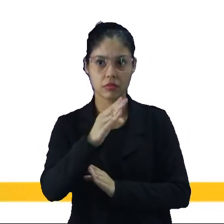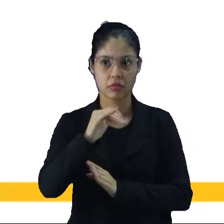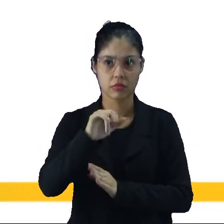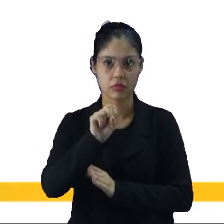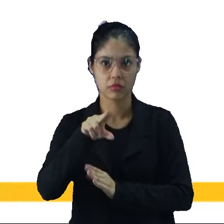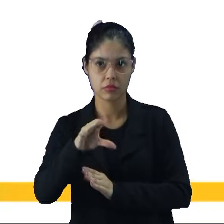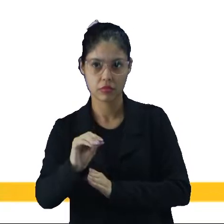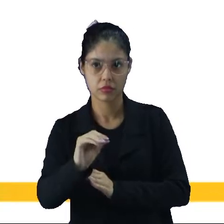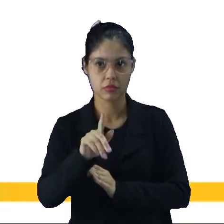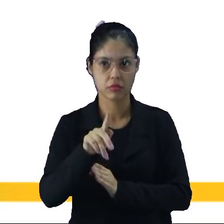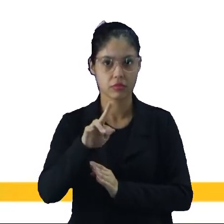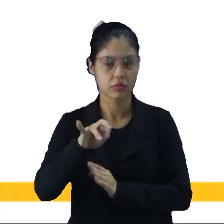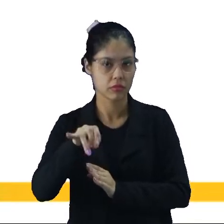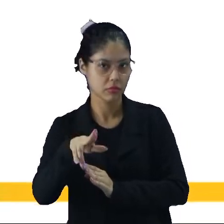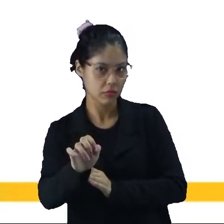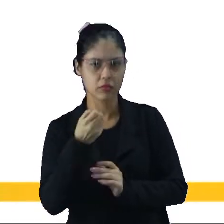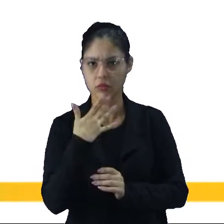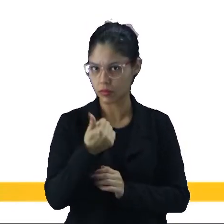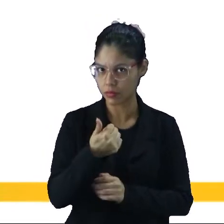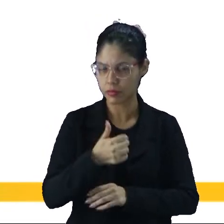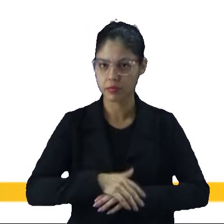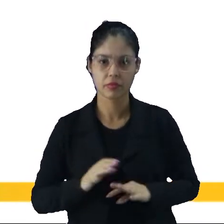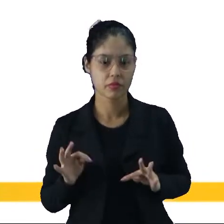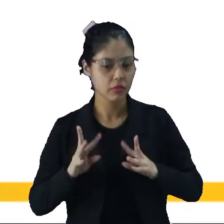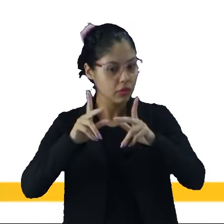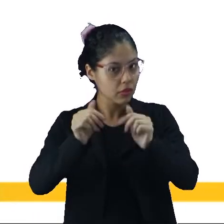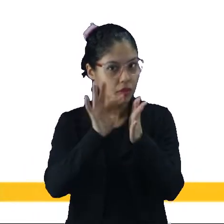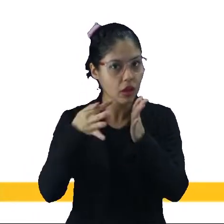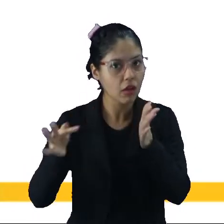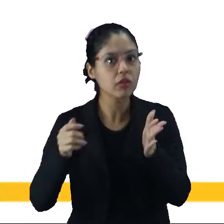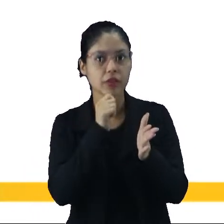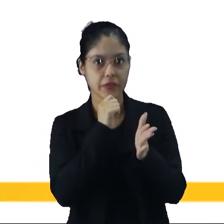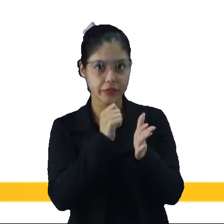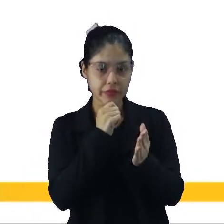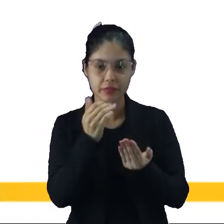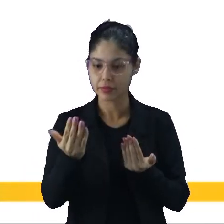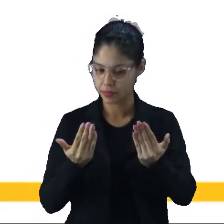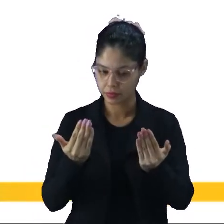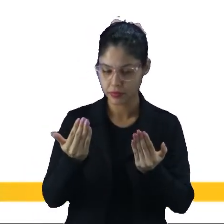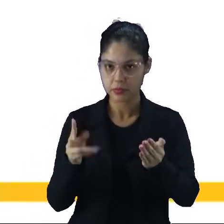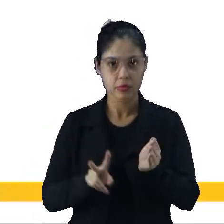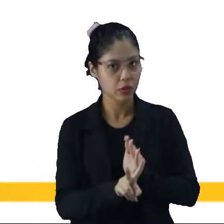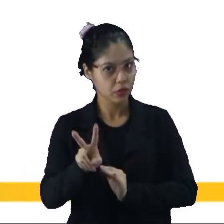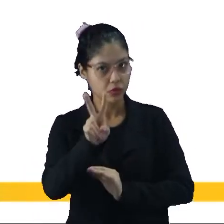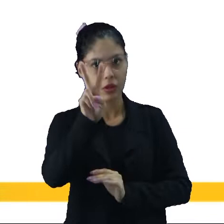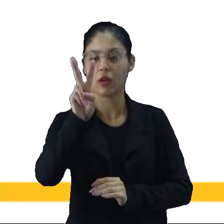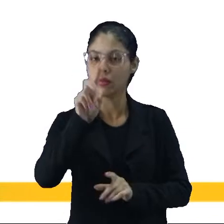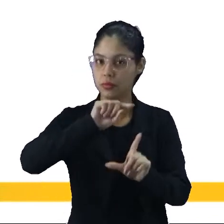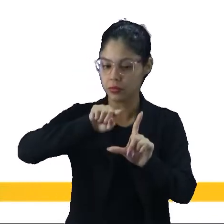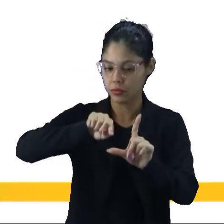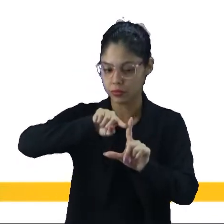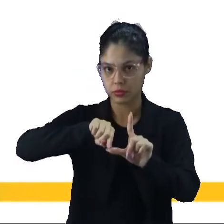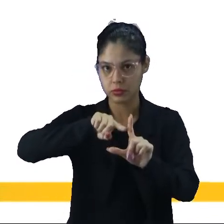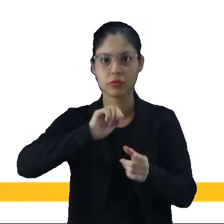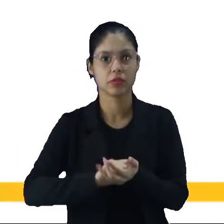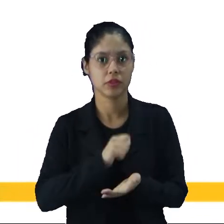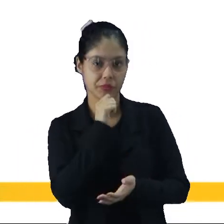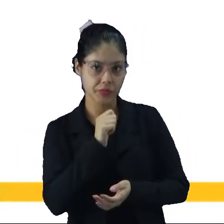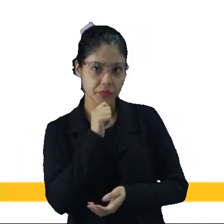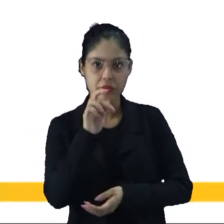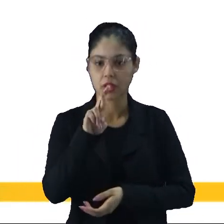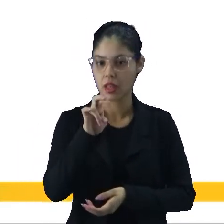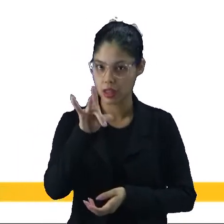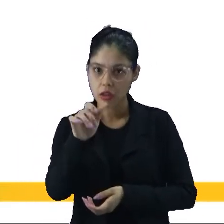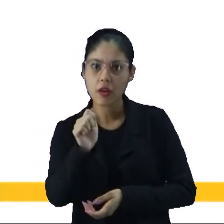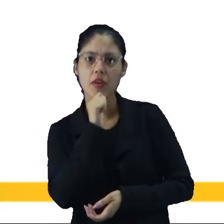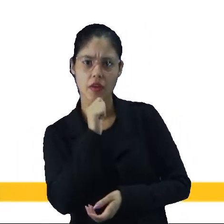ou tangente, beleza? Todas as funções trigonométricas relacionam o valor do ângulo em graus ou radianos